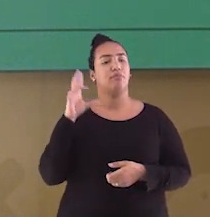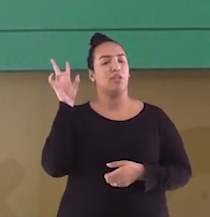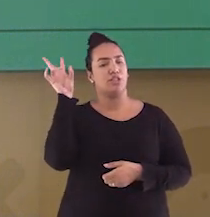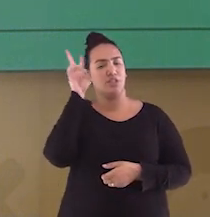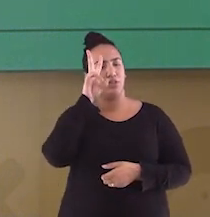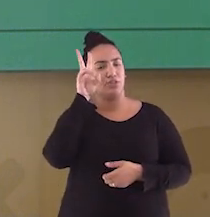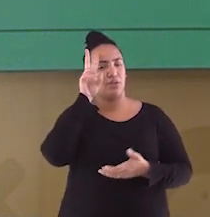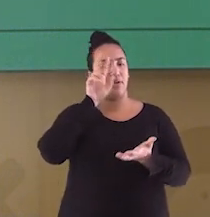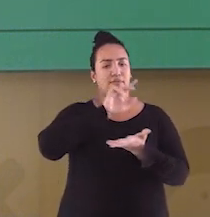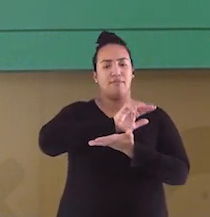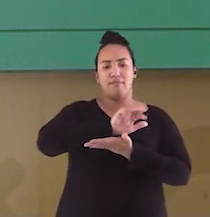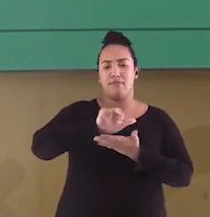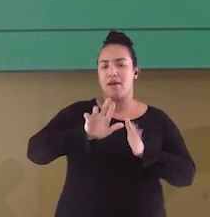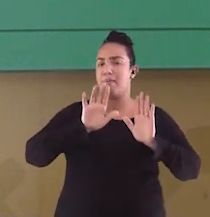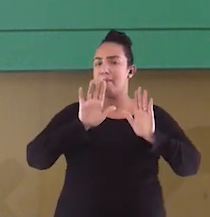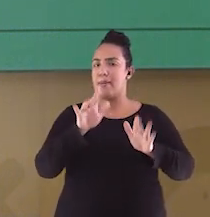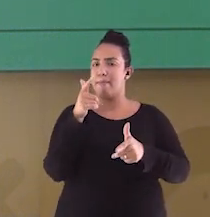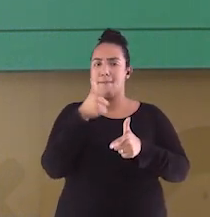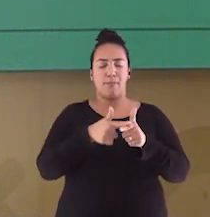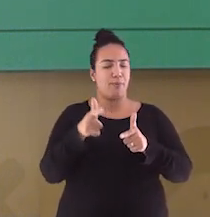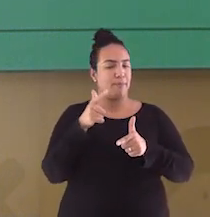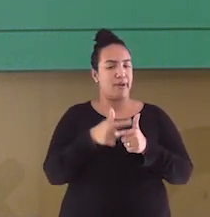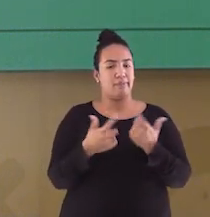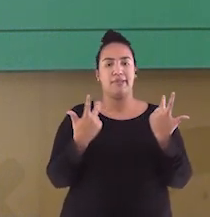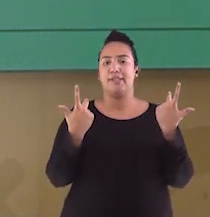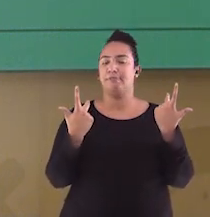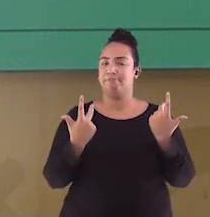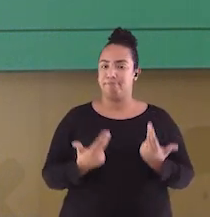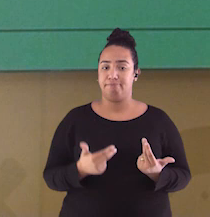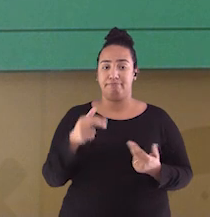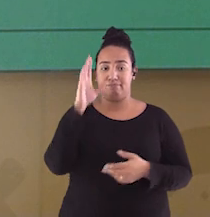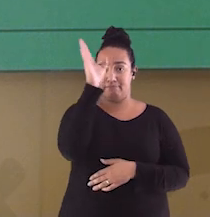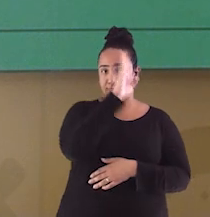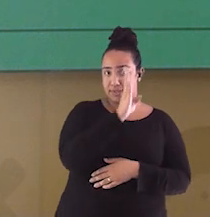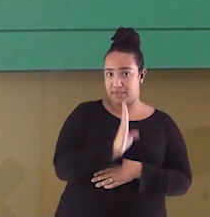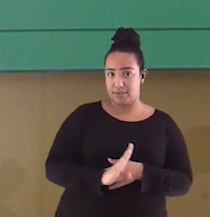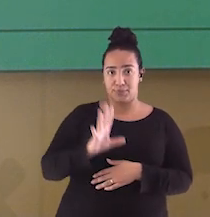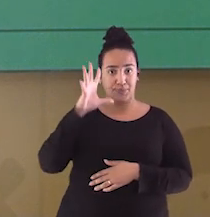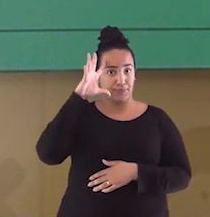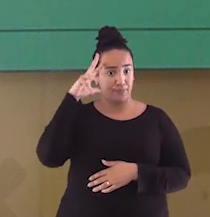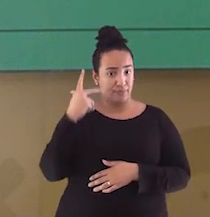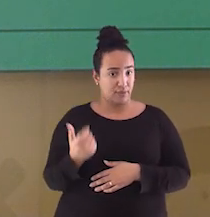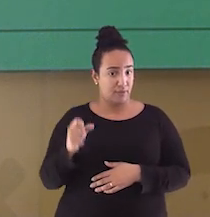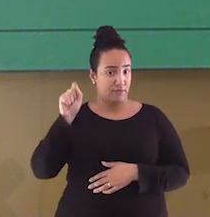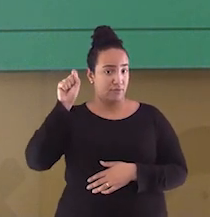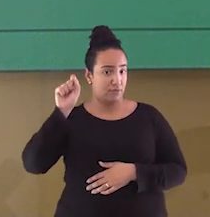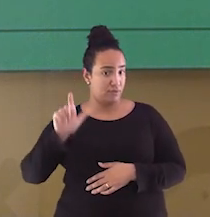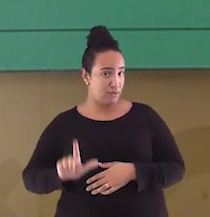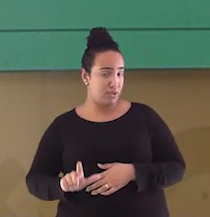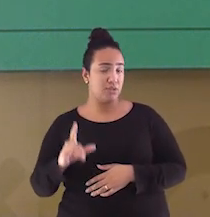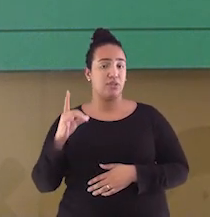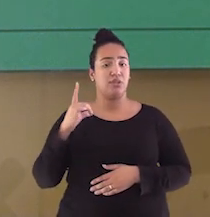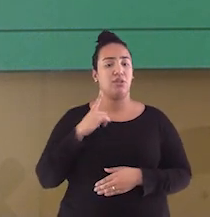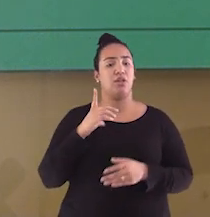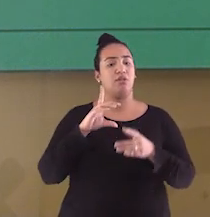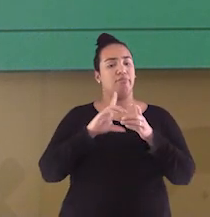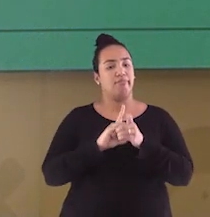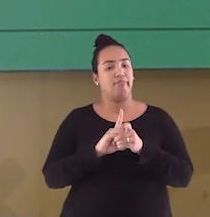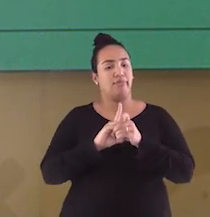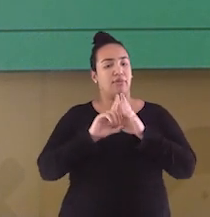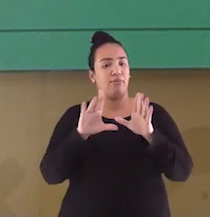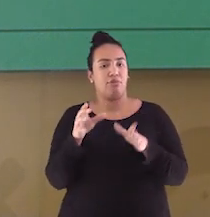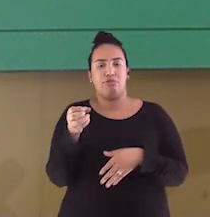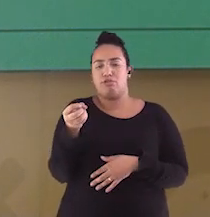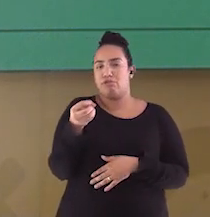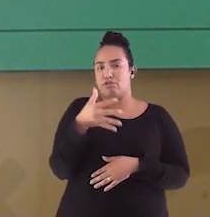diferentes, mas os problemas são os mesmos. Brasil e África do Sul, com suas jovens democracias,